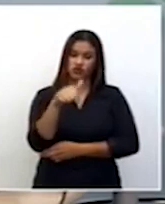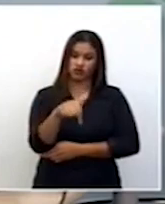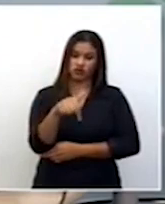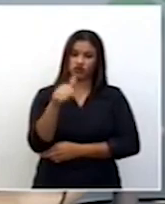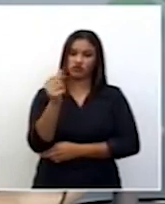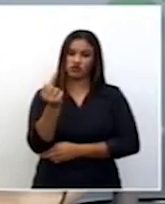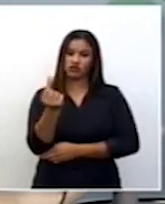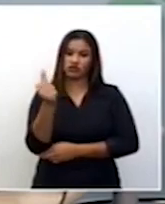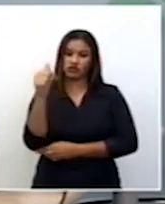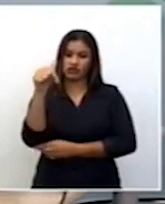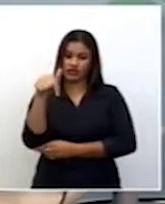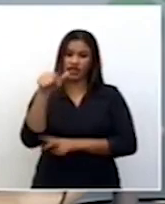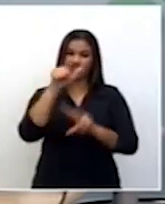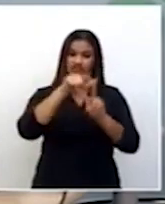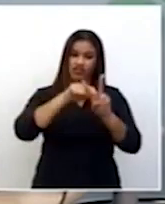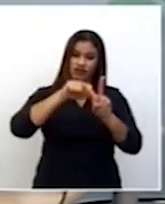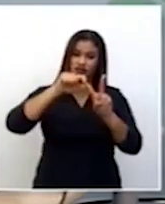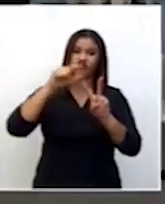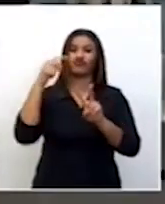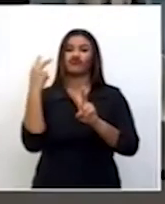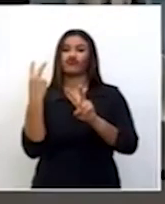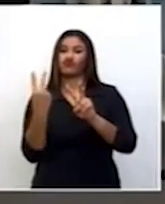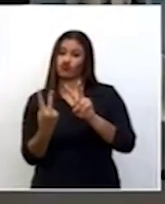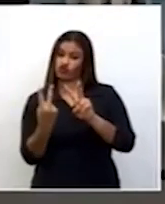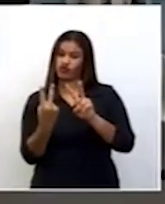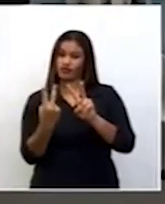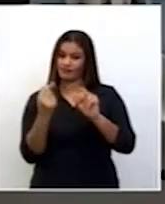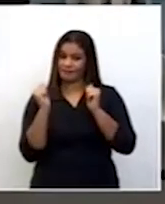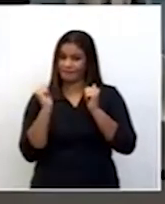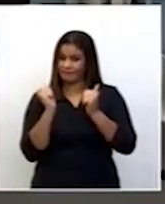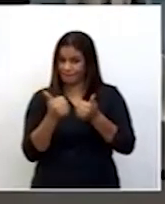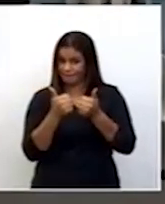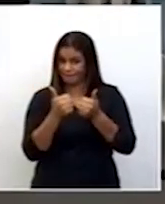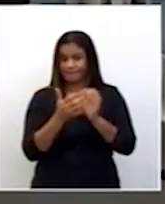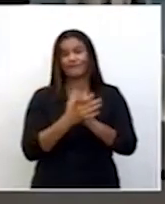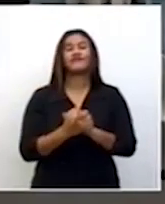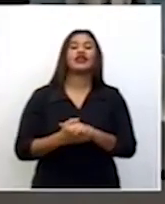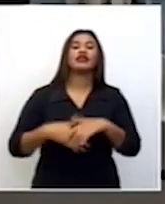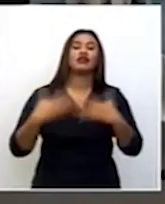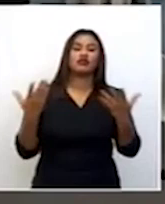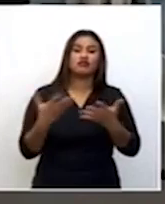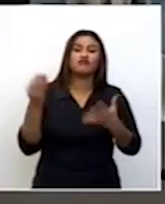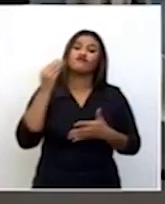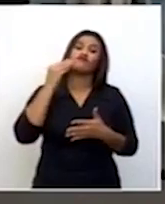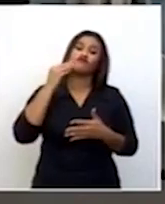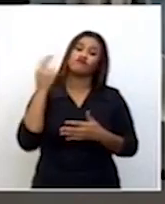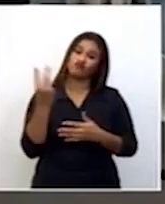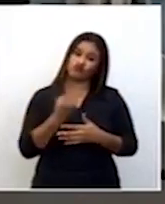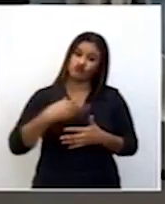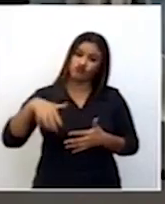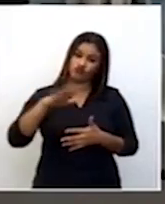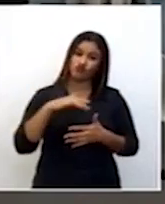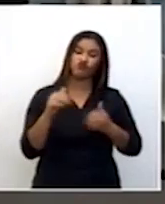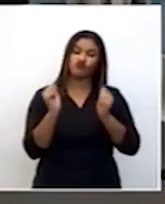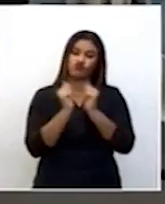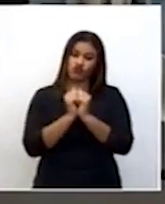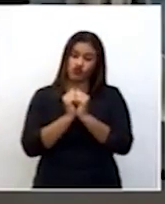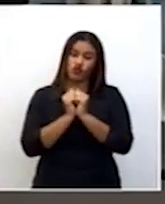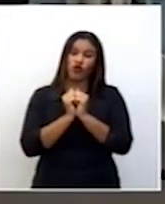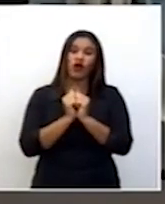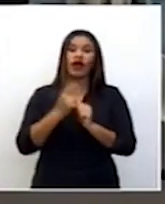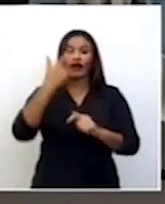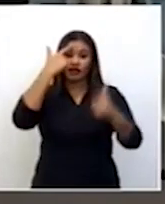32.767 raiz de 2, tá? Então, vamos tentar resolver? Então, a ideia é a seguinte, né? Quando nós encaramos esse